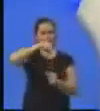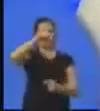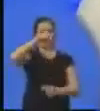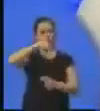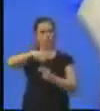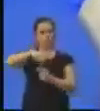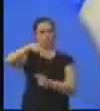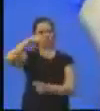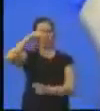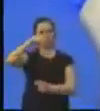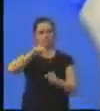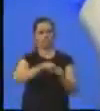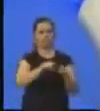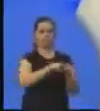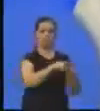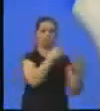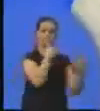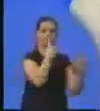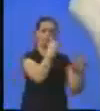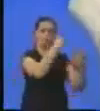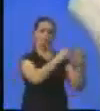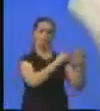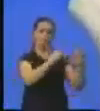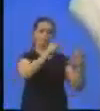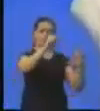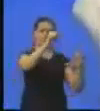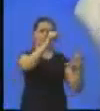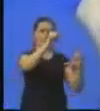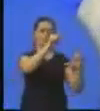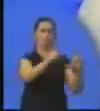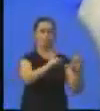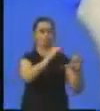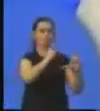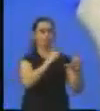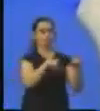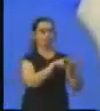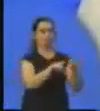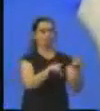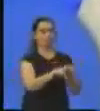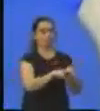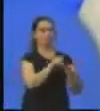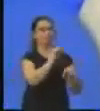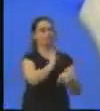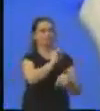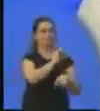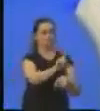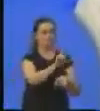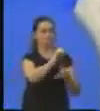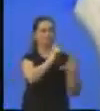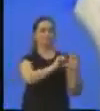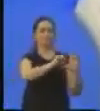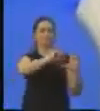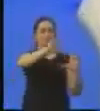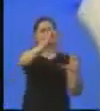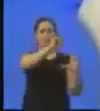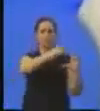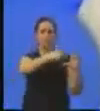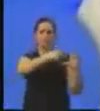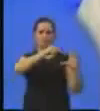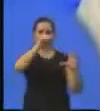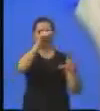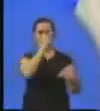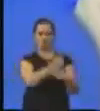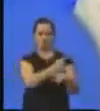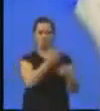domínio, e tem o gráfico em vermelho. E eu tenho o gráfico em azul, que é o gráfico da tabela que eu acabei de